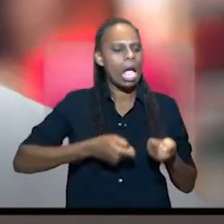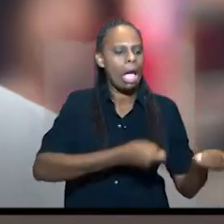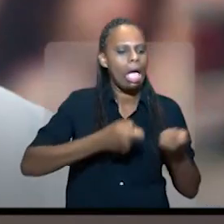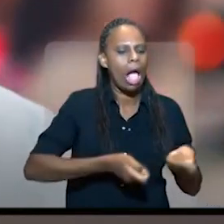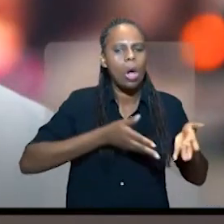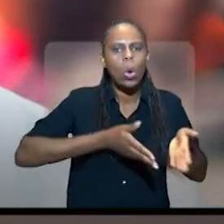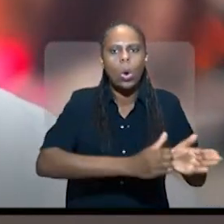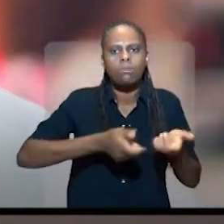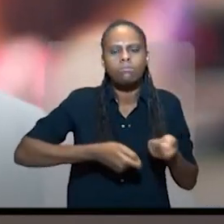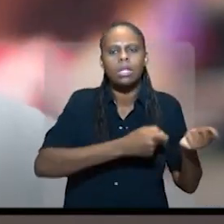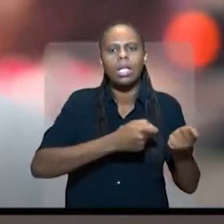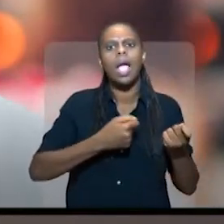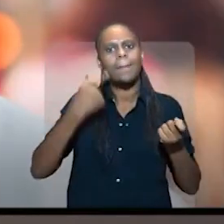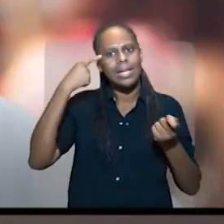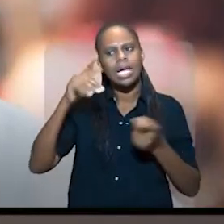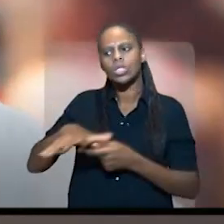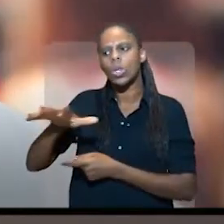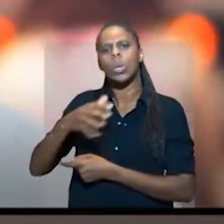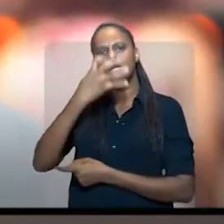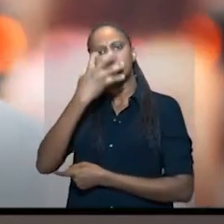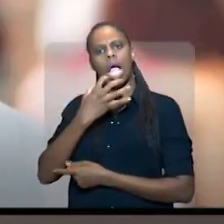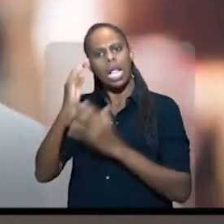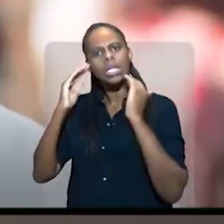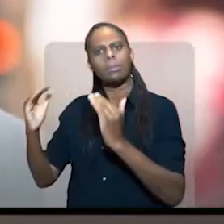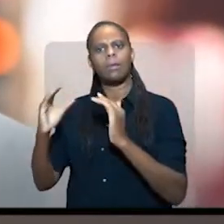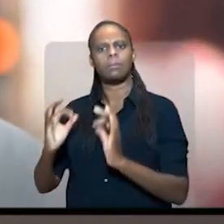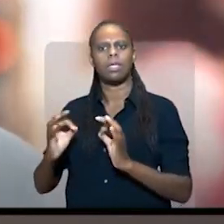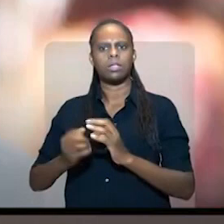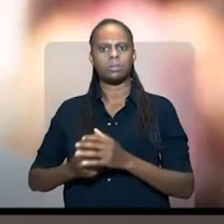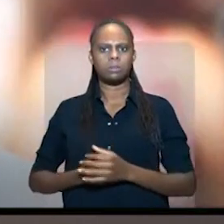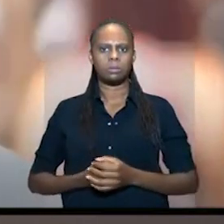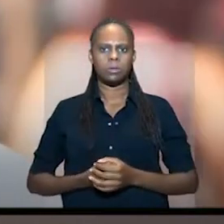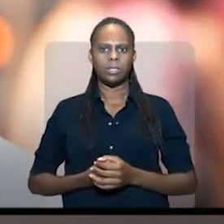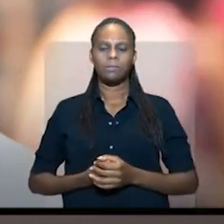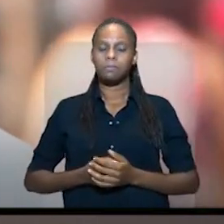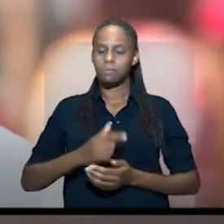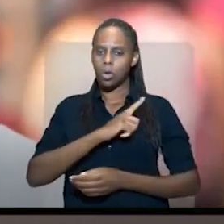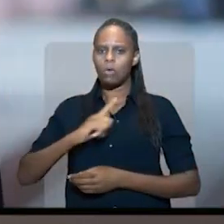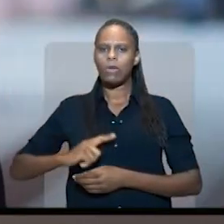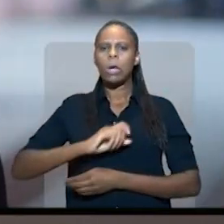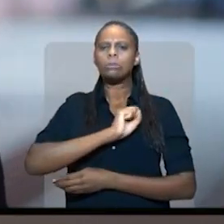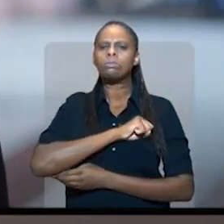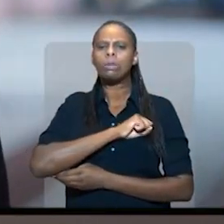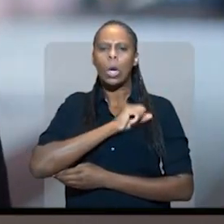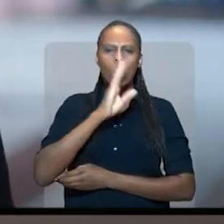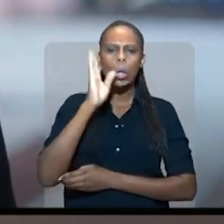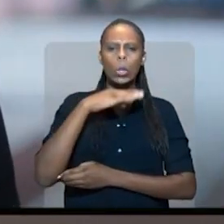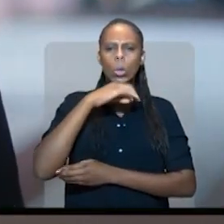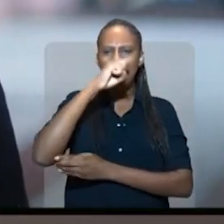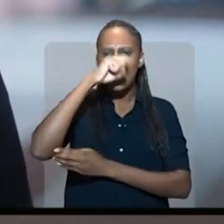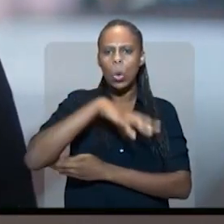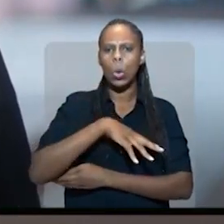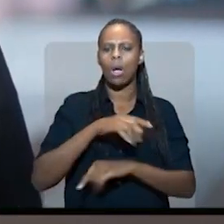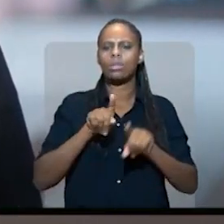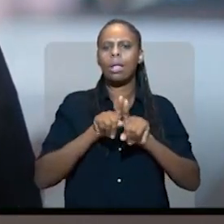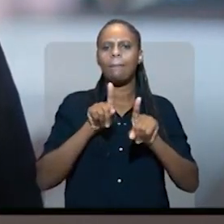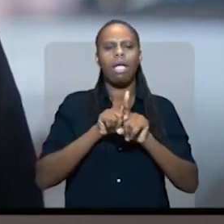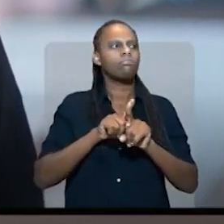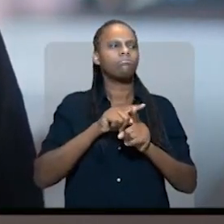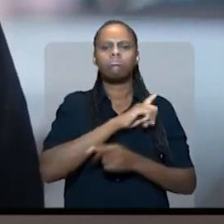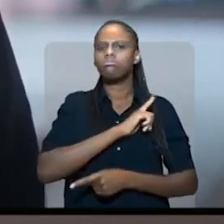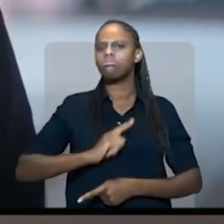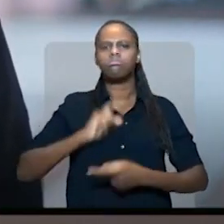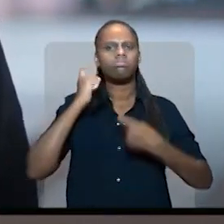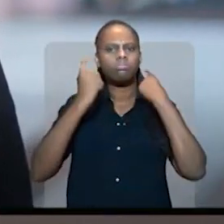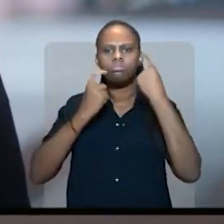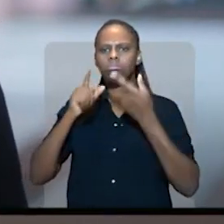fosse coveiro. Eu queria que ele tratasse a situação com serenidade e com o respeito que ela merecia. Governo cruel. É um governo que não